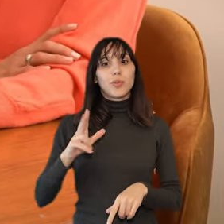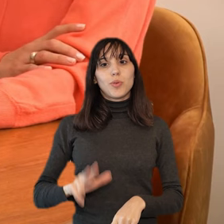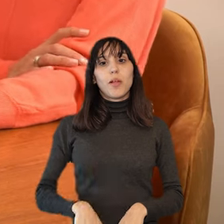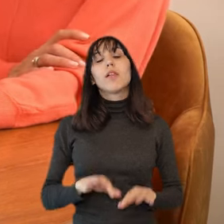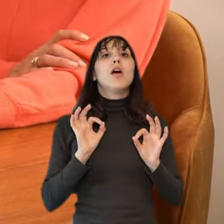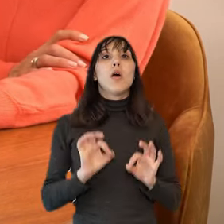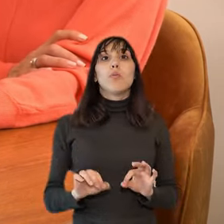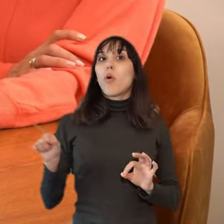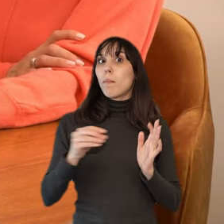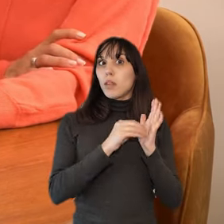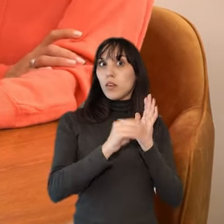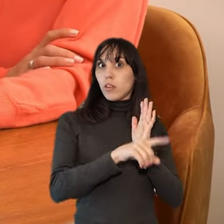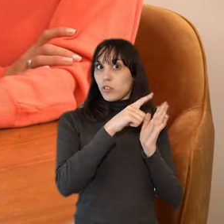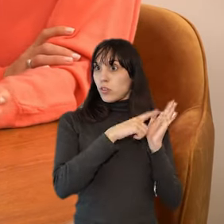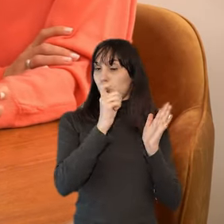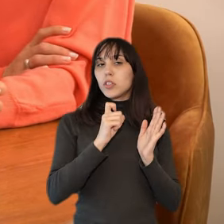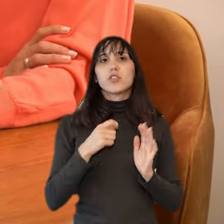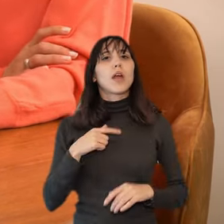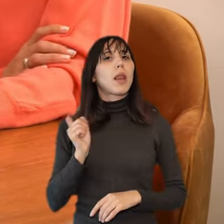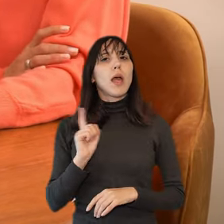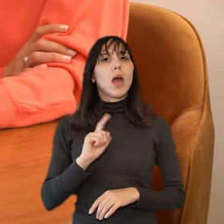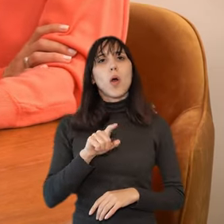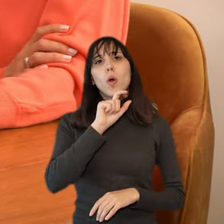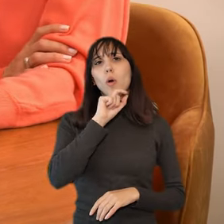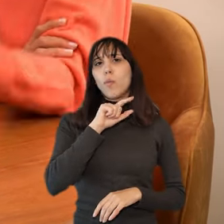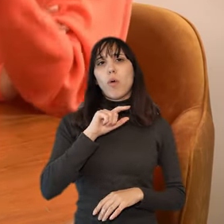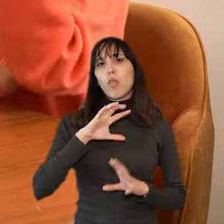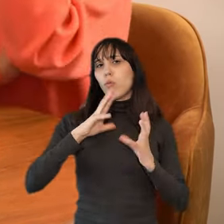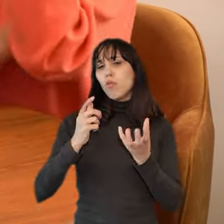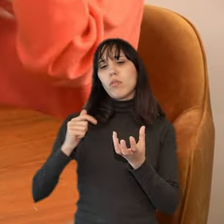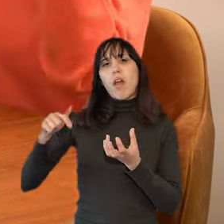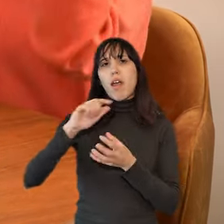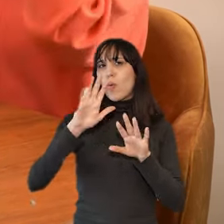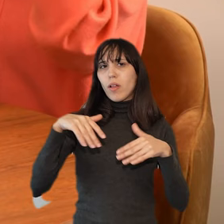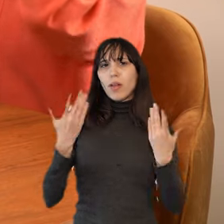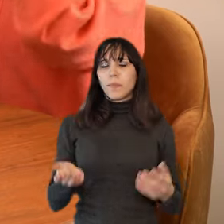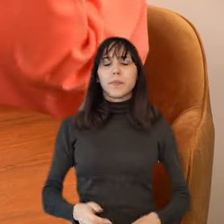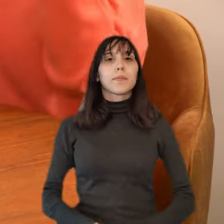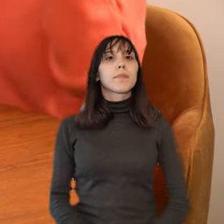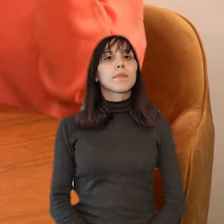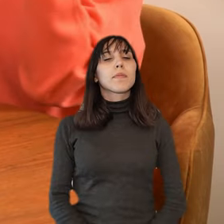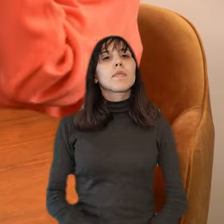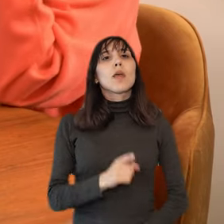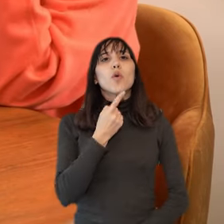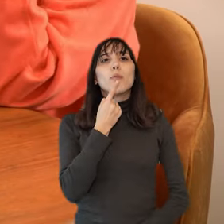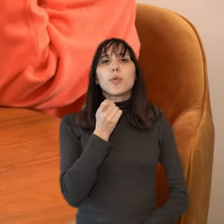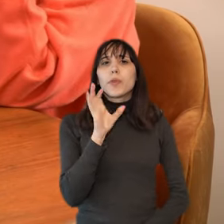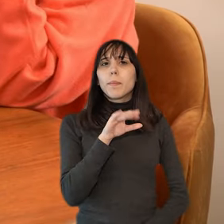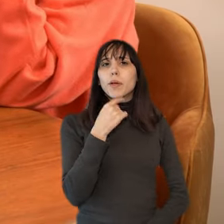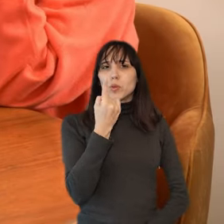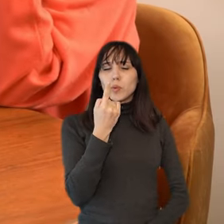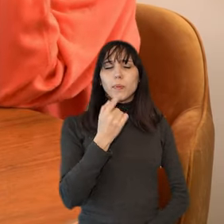matriculá-lo nos Estados Unidos ou cá não pode ir para outro qualquer lugar do mundo e agora isto salta aqui outra pergunta que